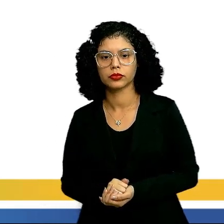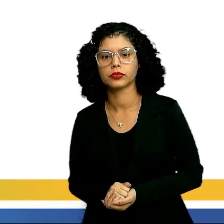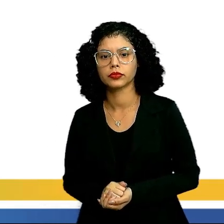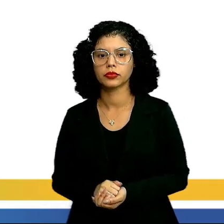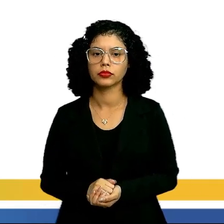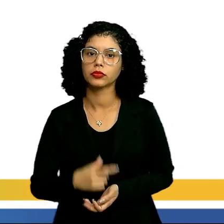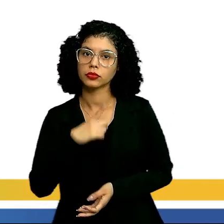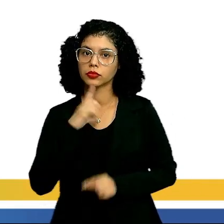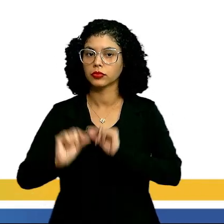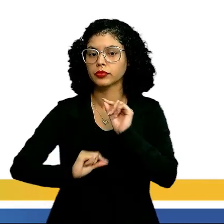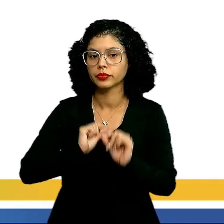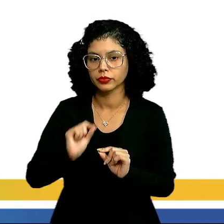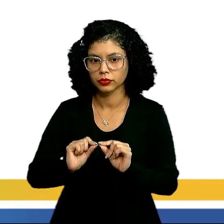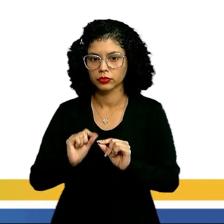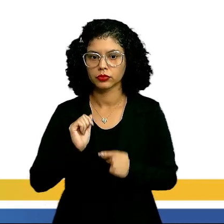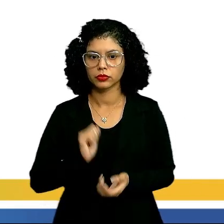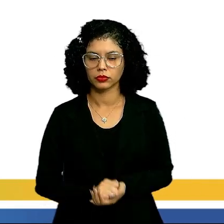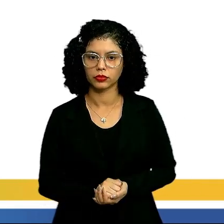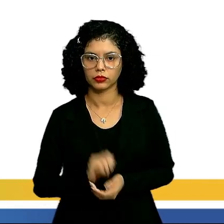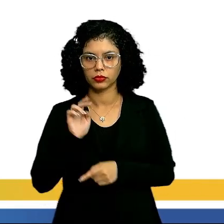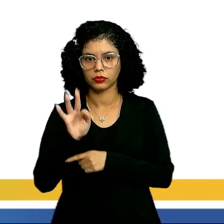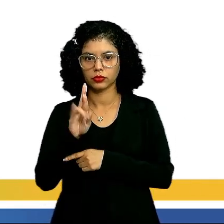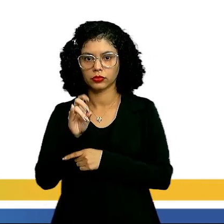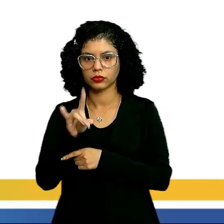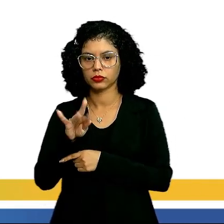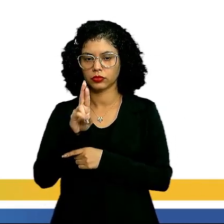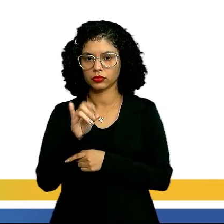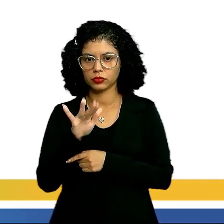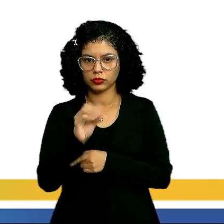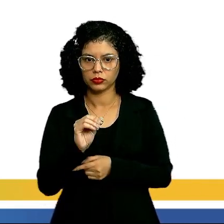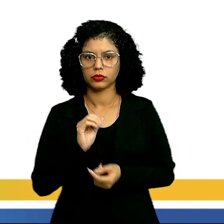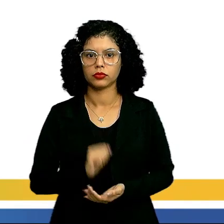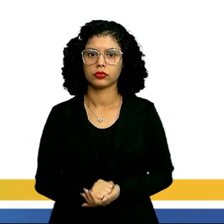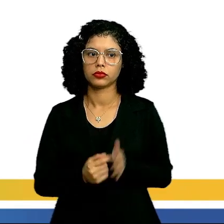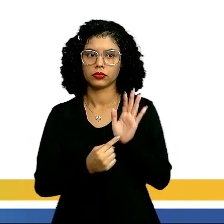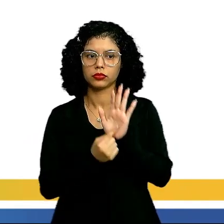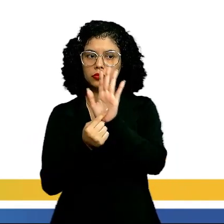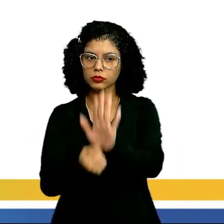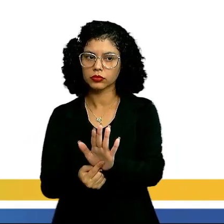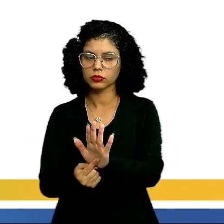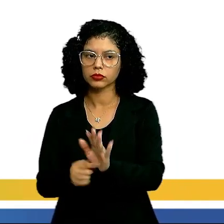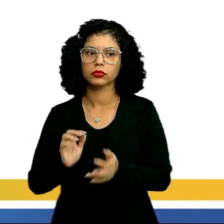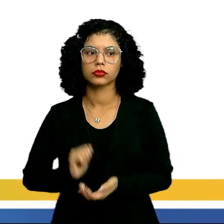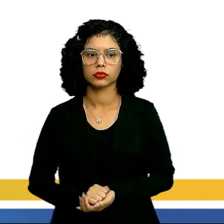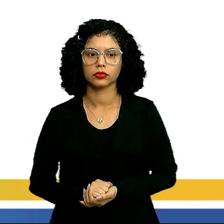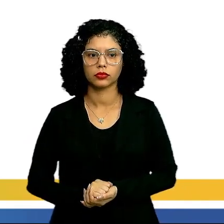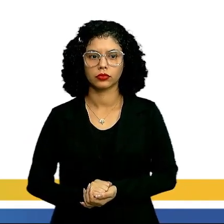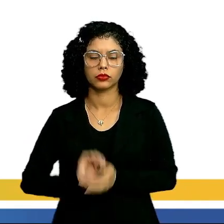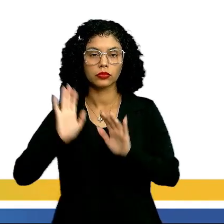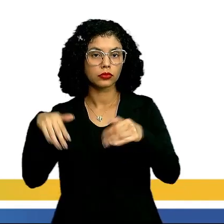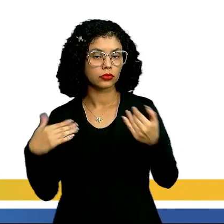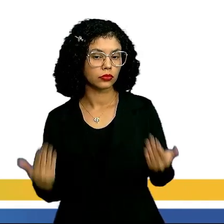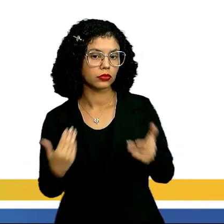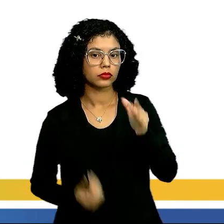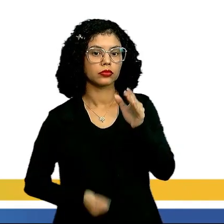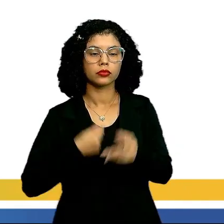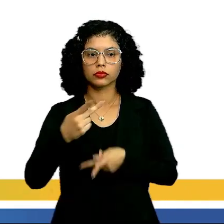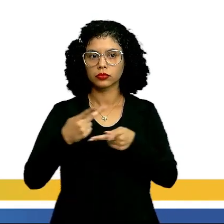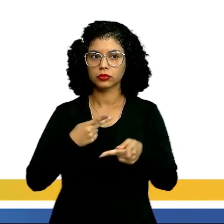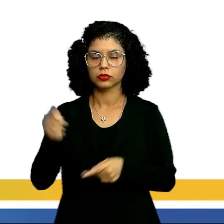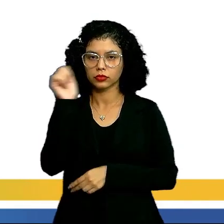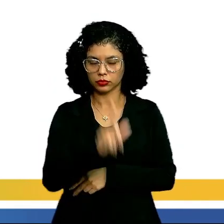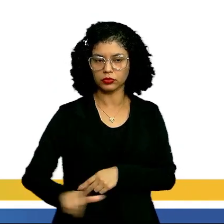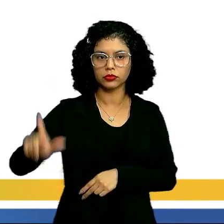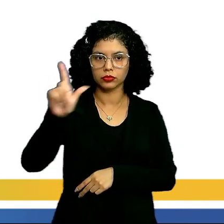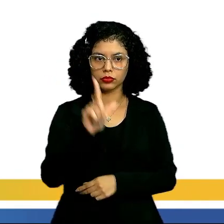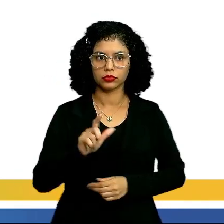Então, a gente tem o ultrarromantismo aí representado por Byron. E qual é o projeto